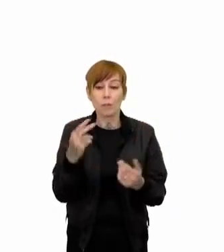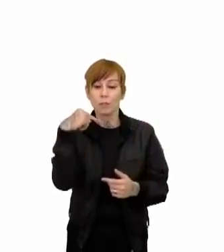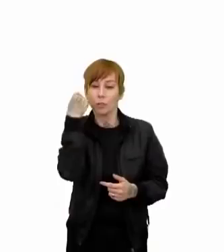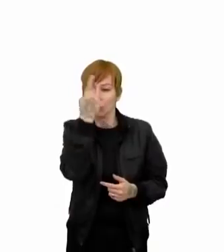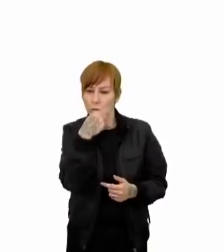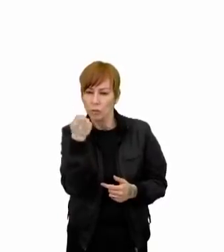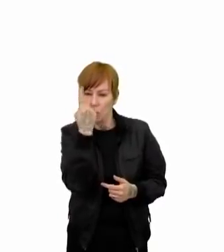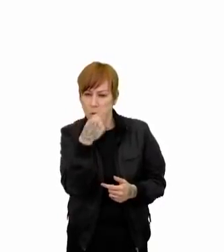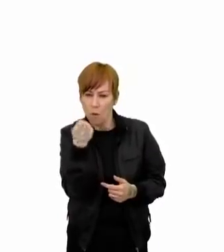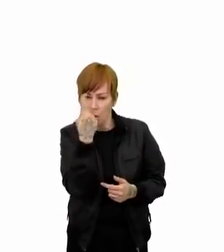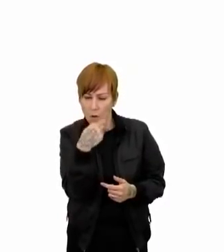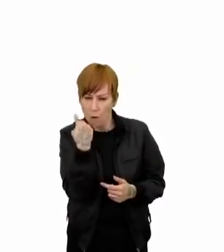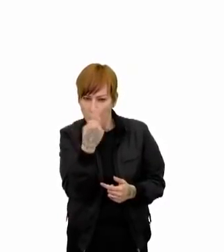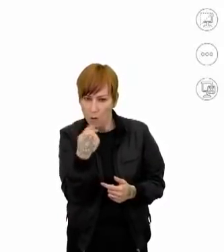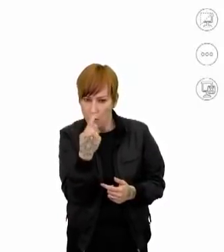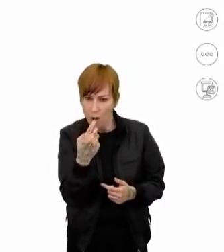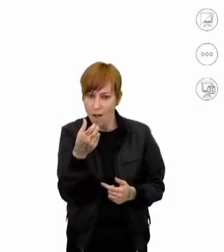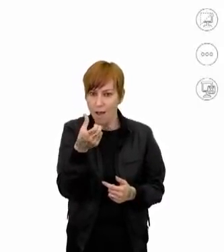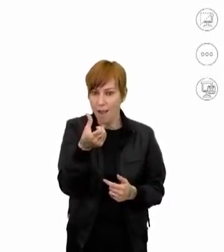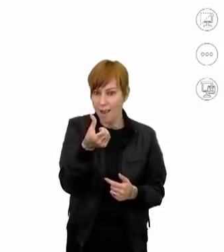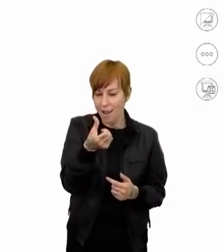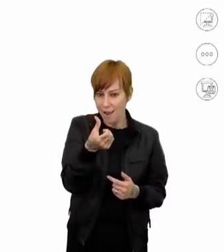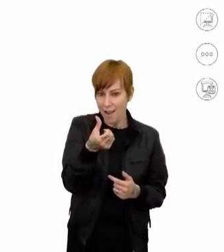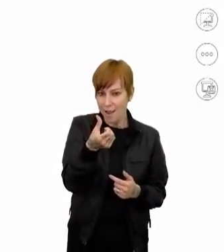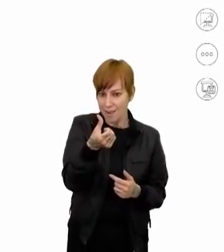demorar para fazer